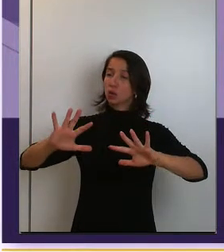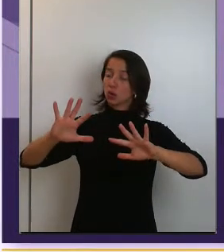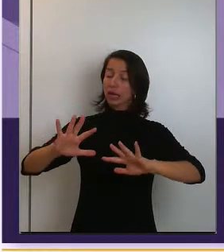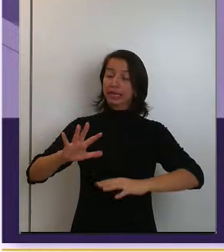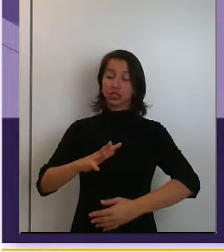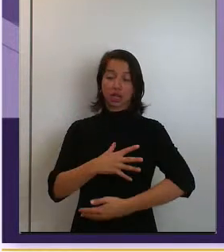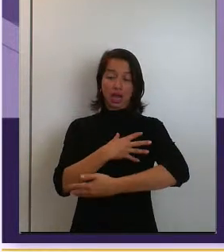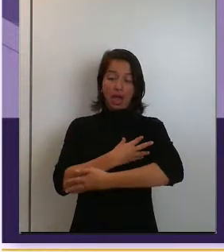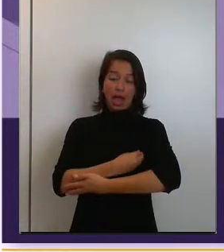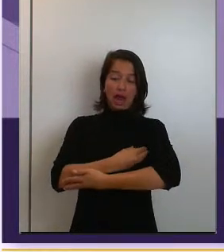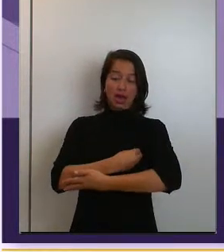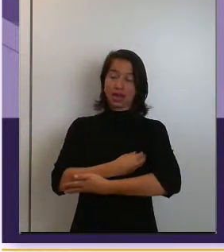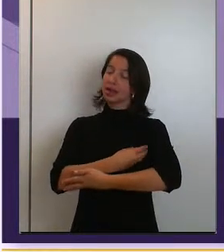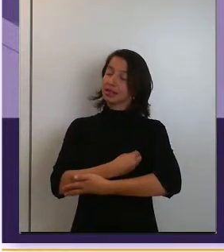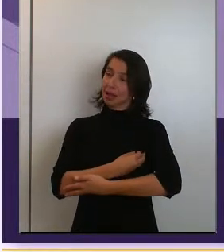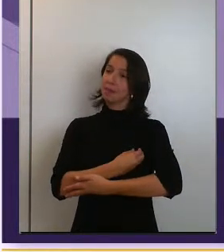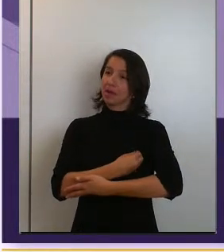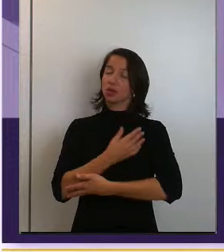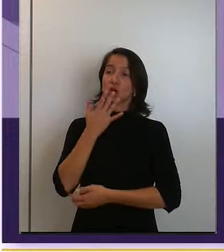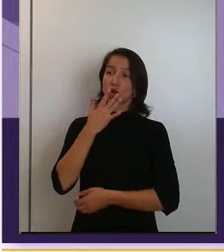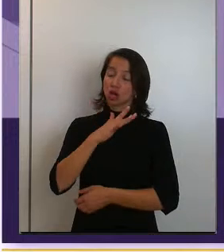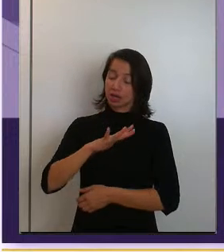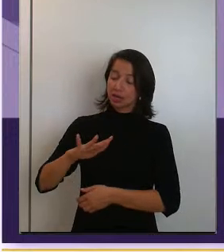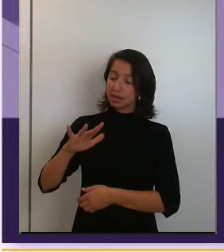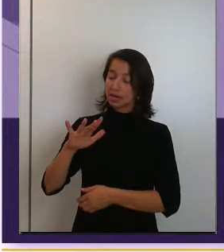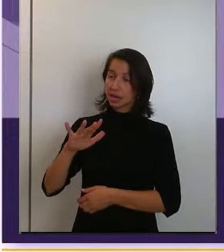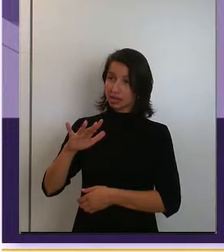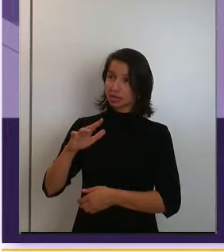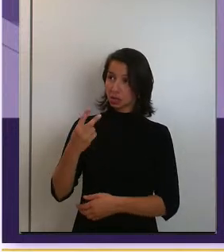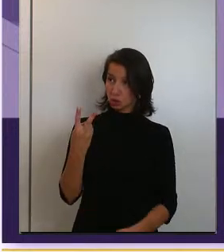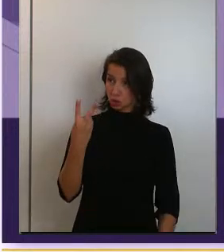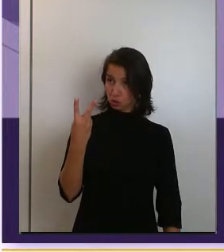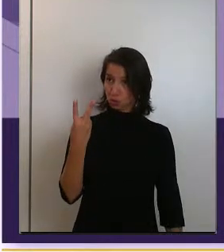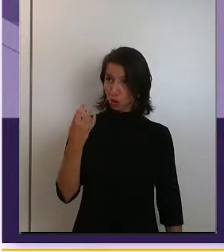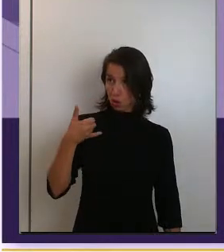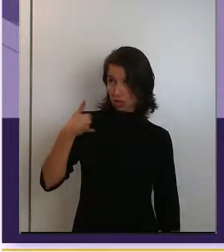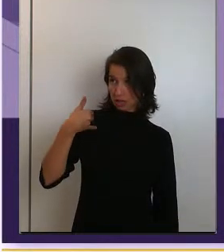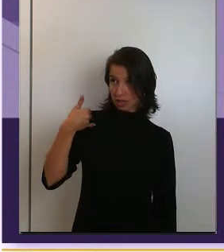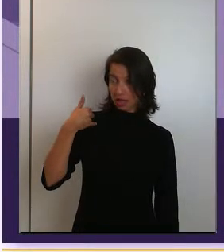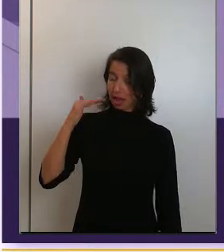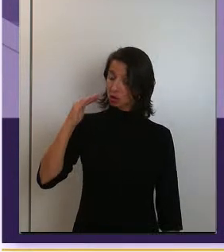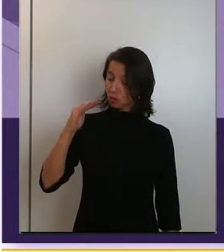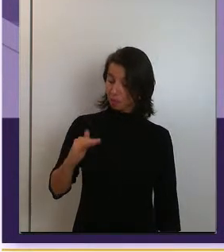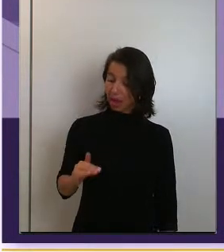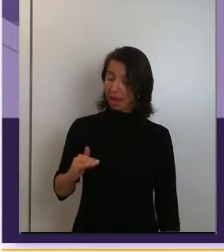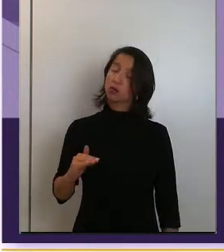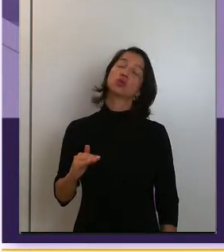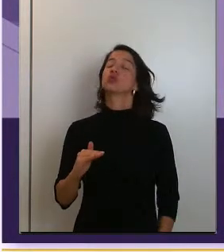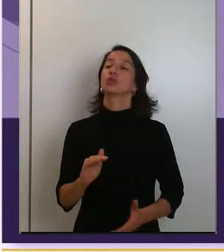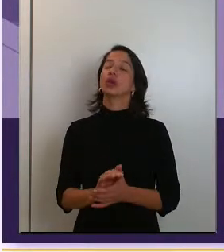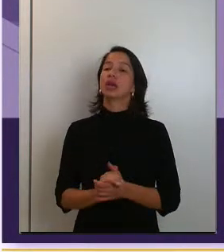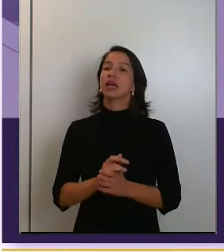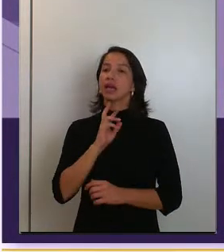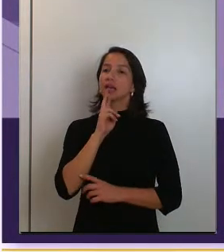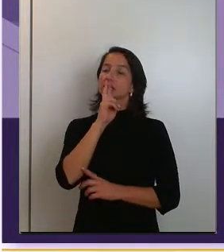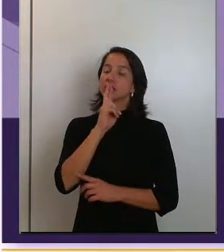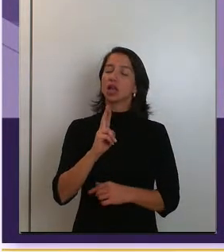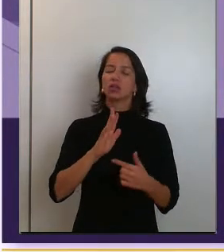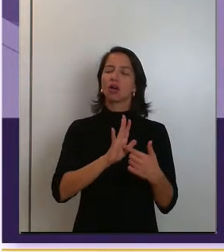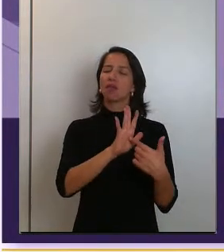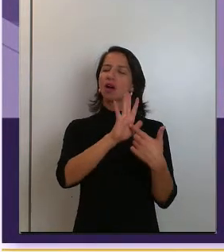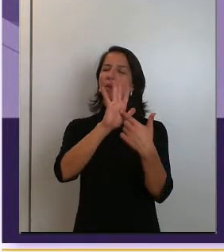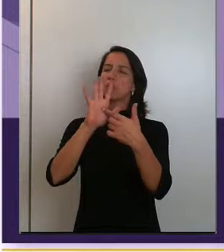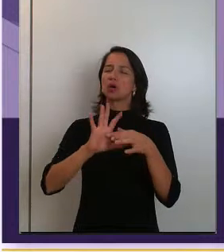crianças brasileiras menores de 2 anos. Esses resultados eles vão trazer um pouco de contexto aí sobre como